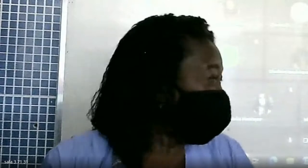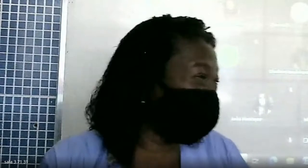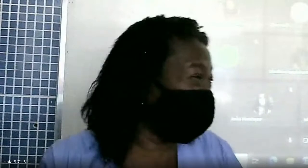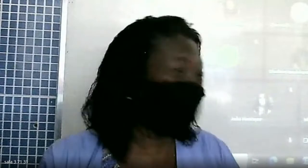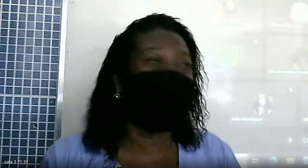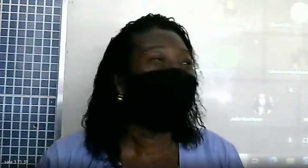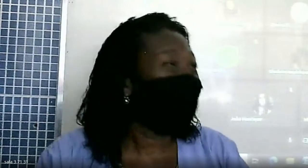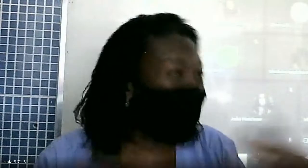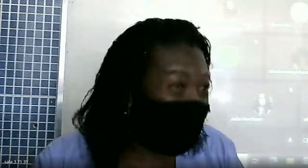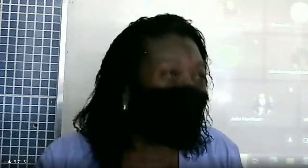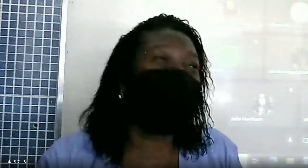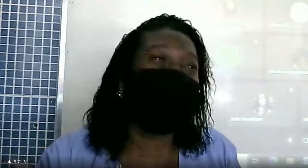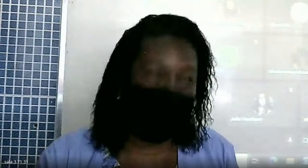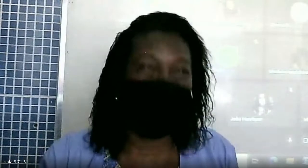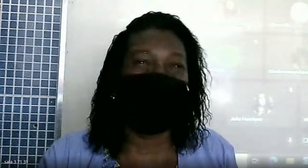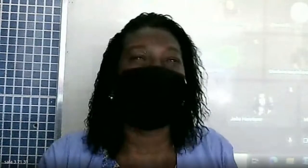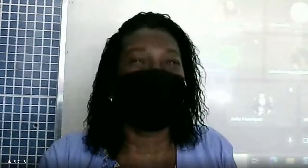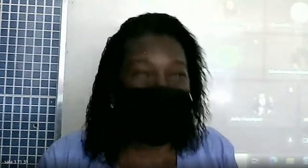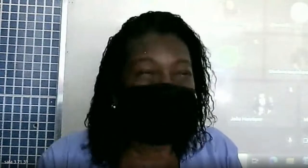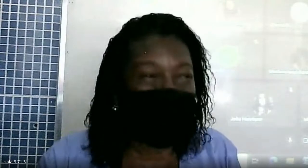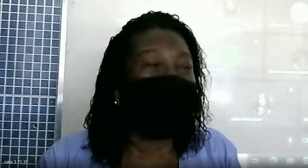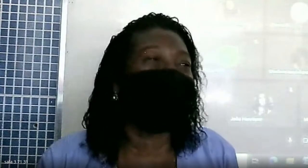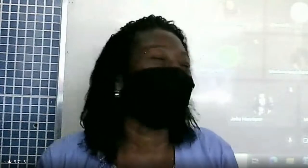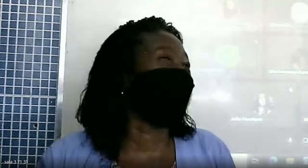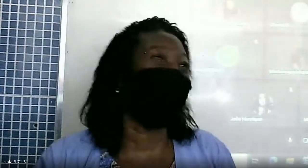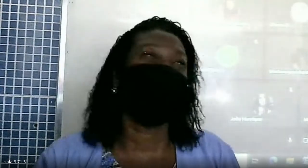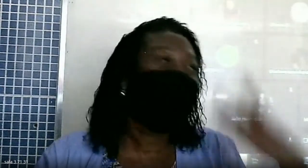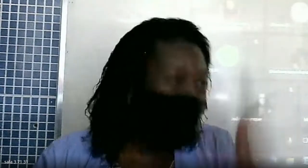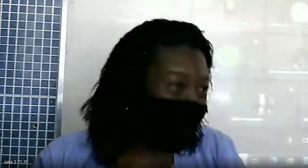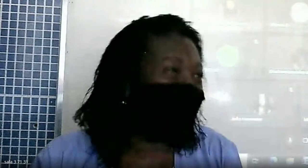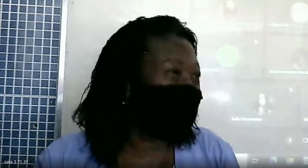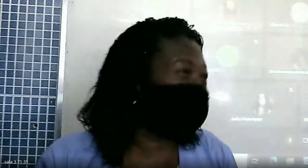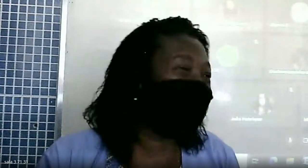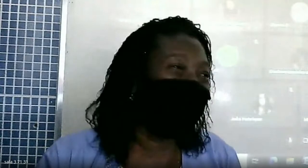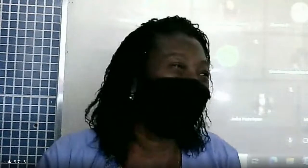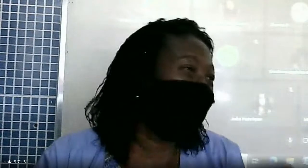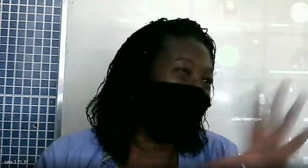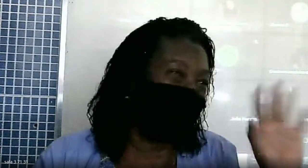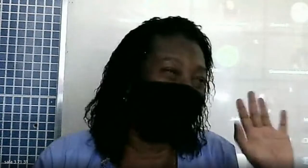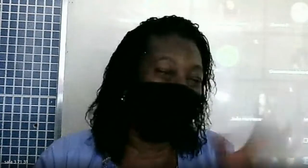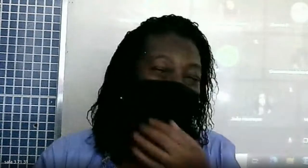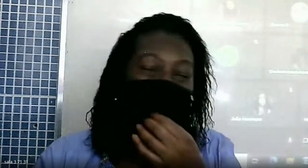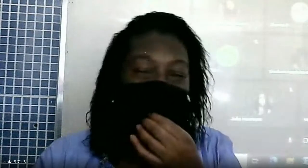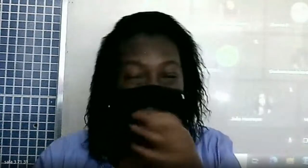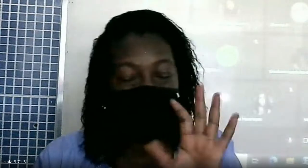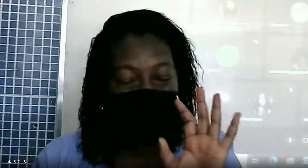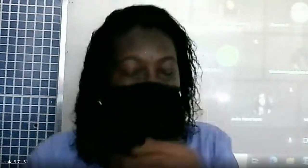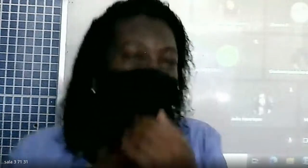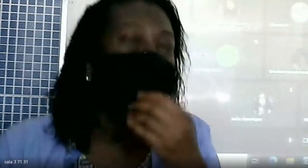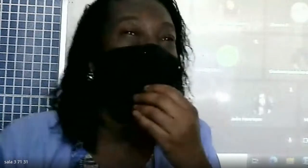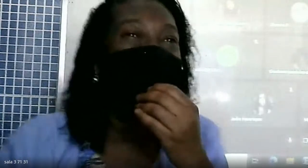falei assim, meu Deus. Aí o que eu fiz? Peguei o celular e comecei a filmar, né? Falei, gente, isso é coisa da família, porque lá em casa todo mundo gostava,